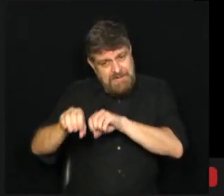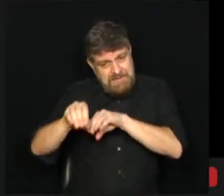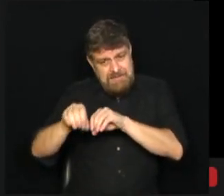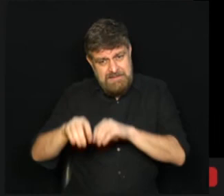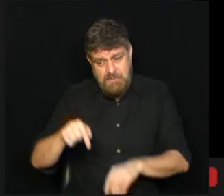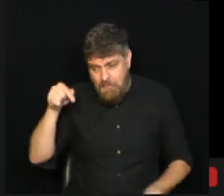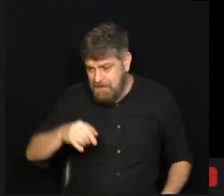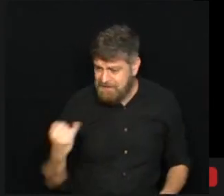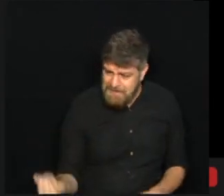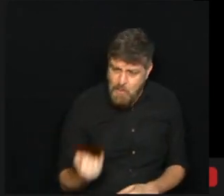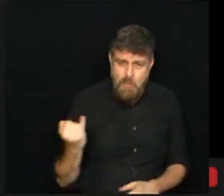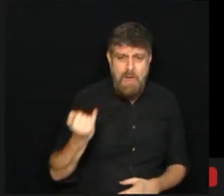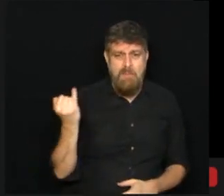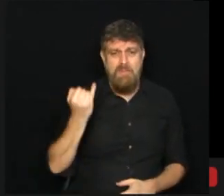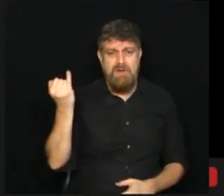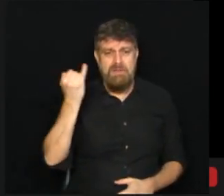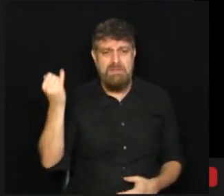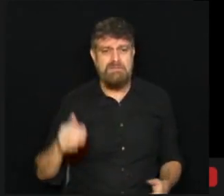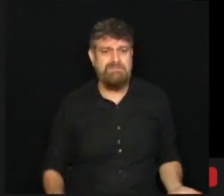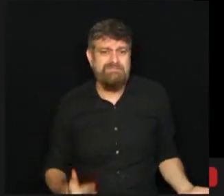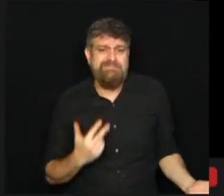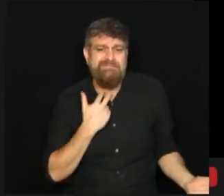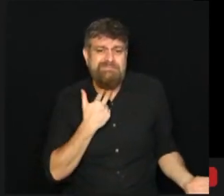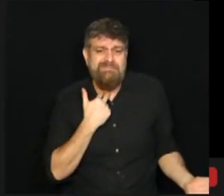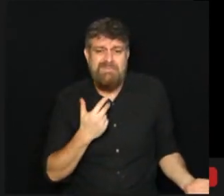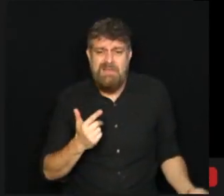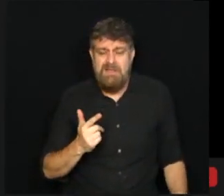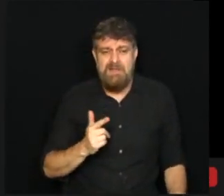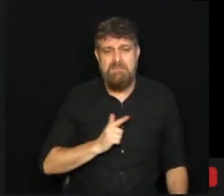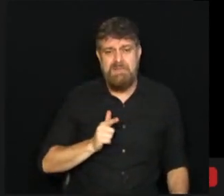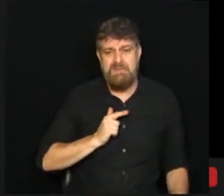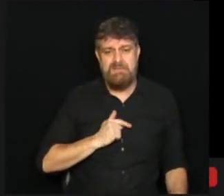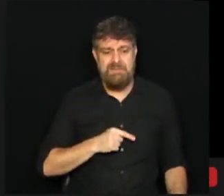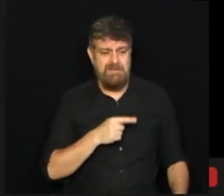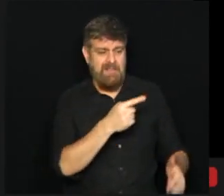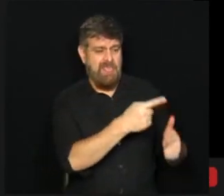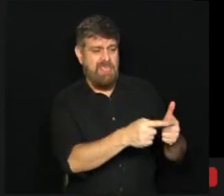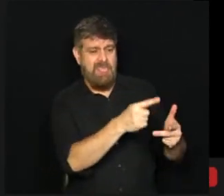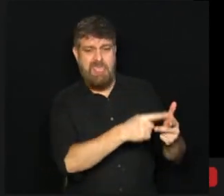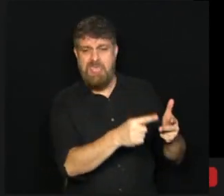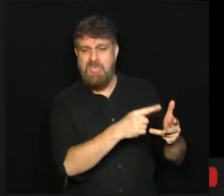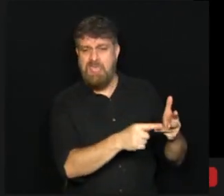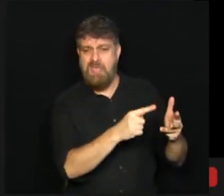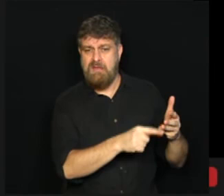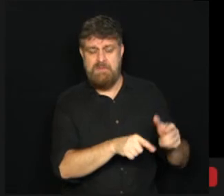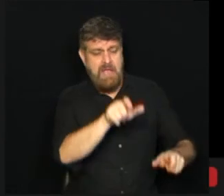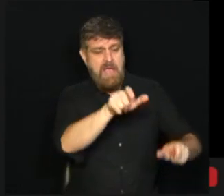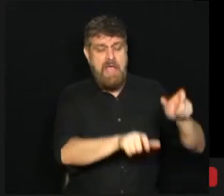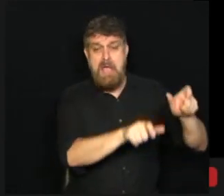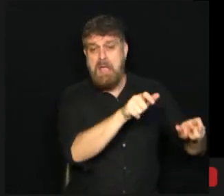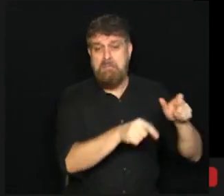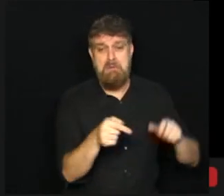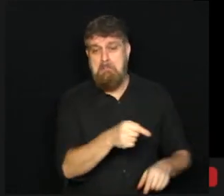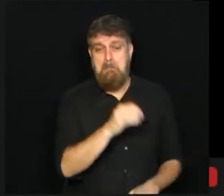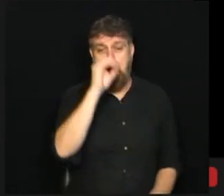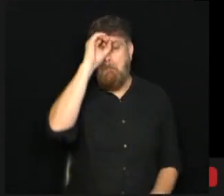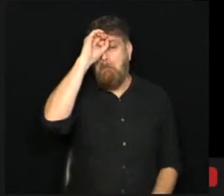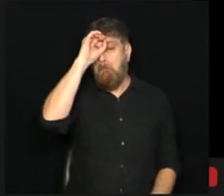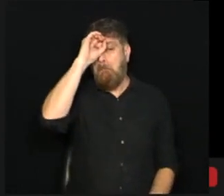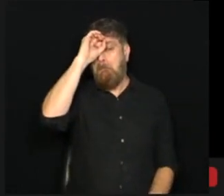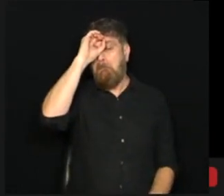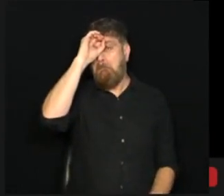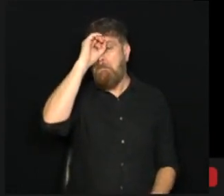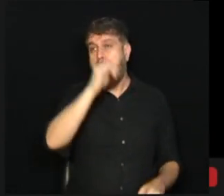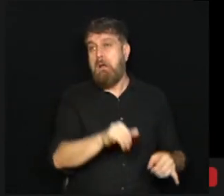tão importante como ela é, você ter uma situação que que as pessoas vamos dizer, não